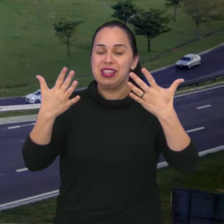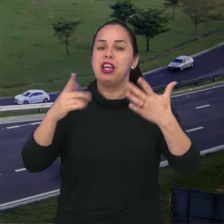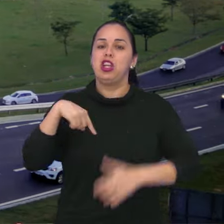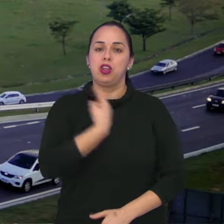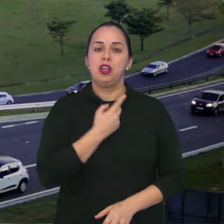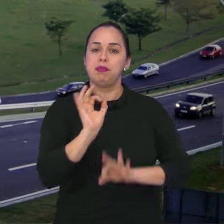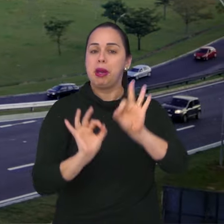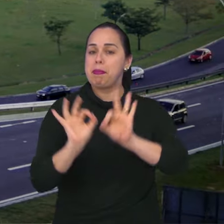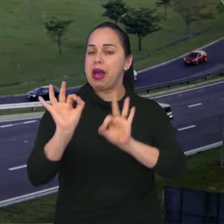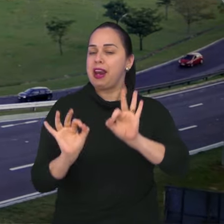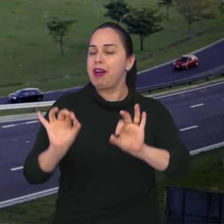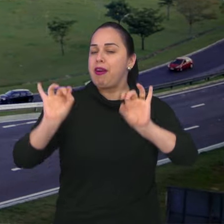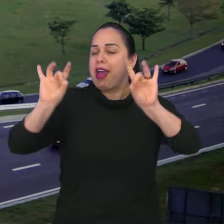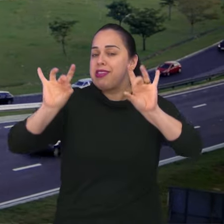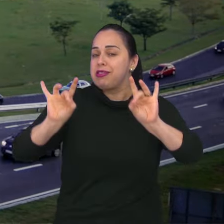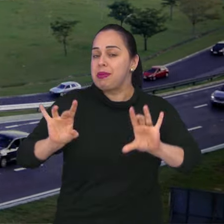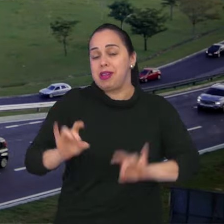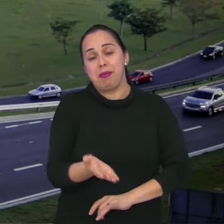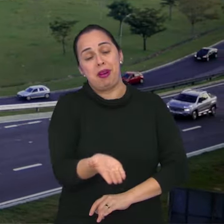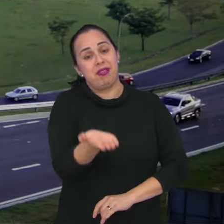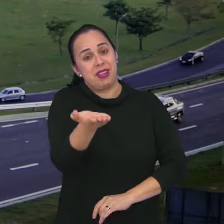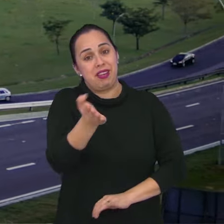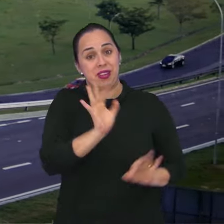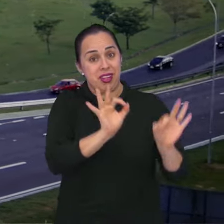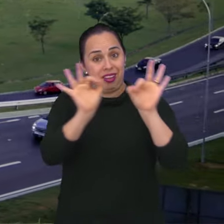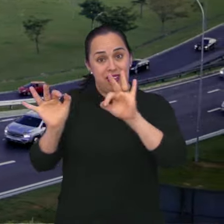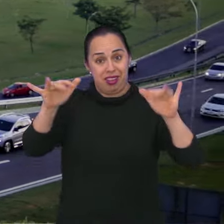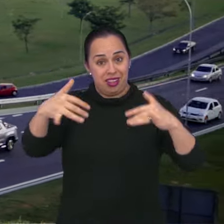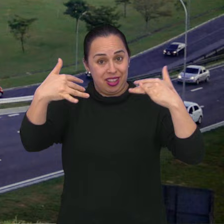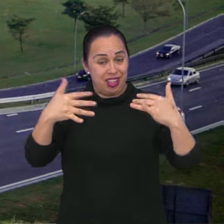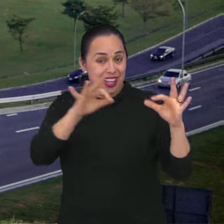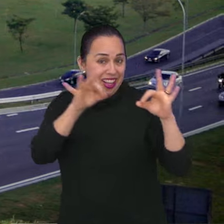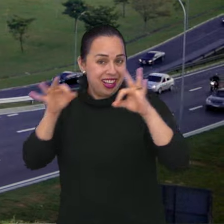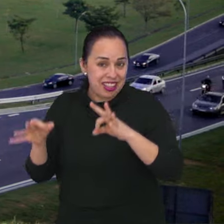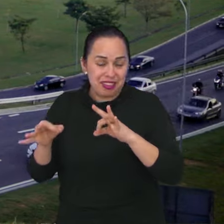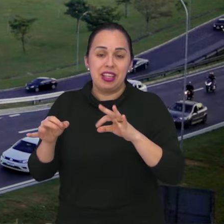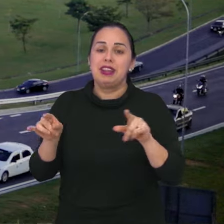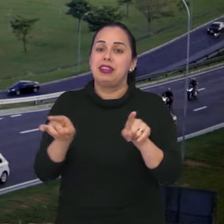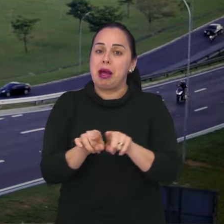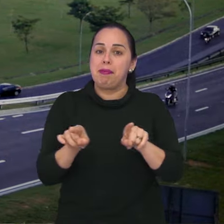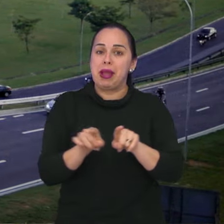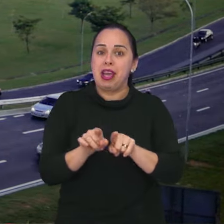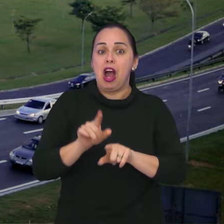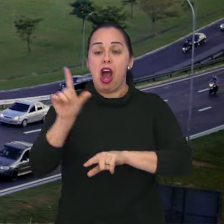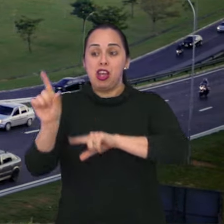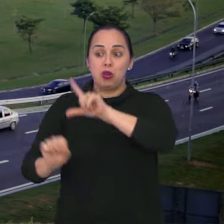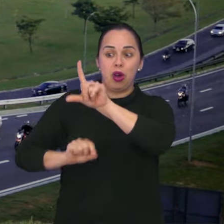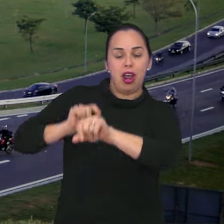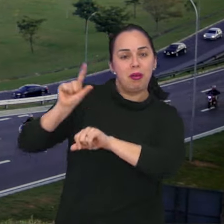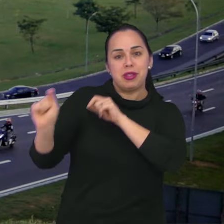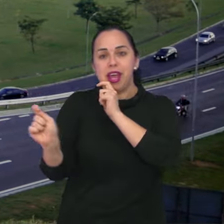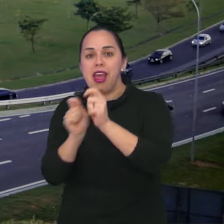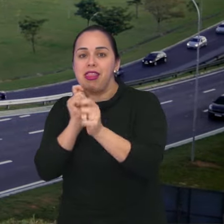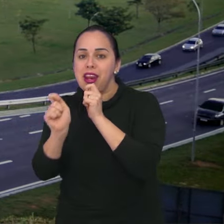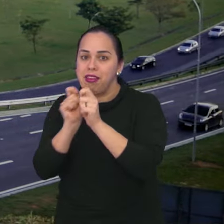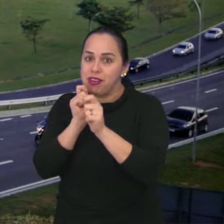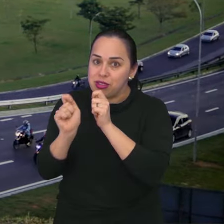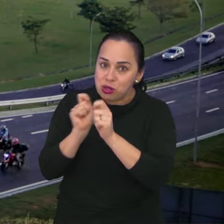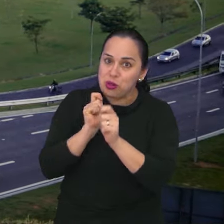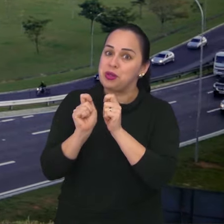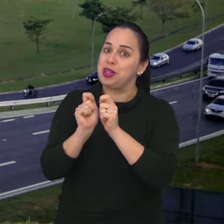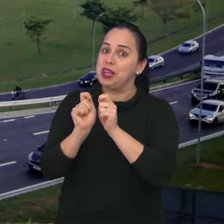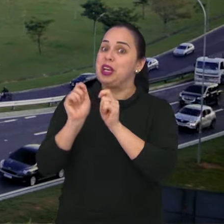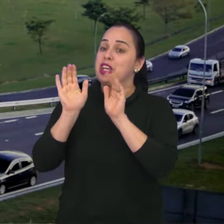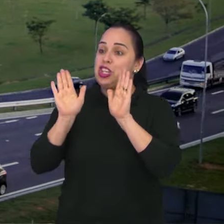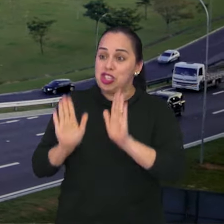festa. Nós preparamos um programa especial para você que acompanha o Entrevistas. Separamos trechos de alguns